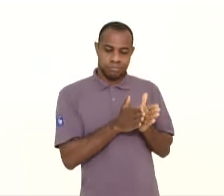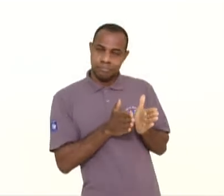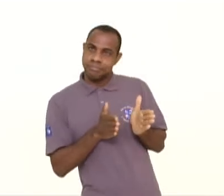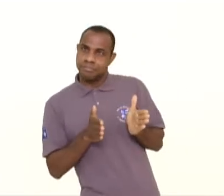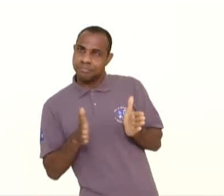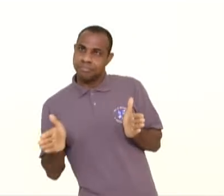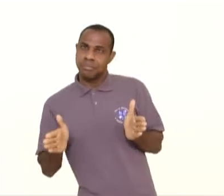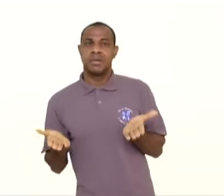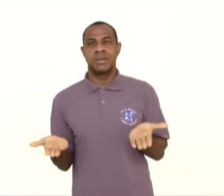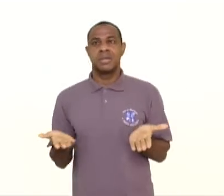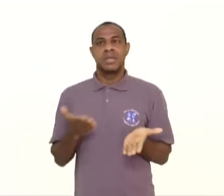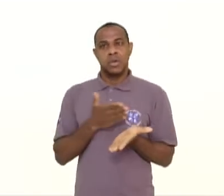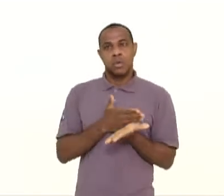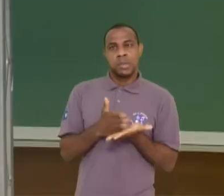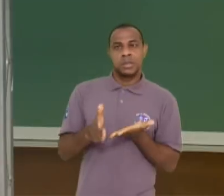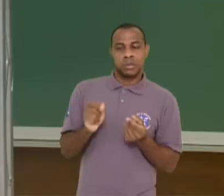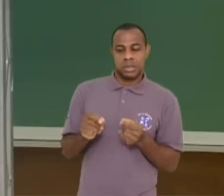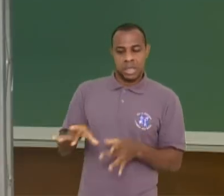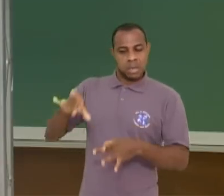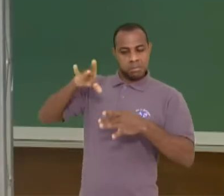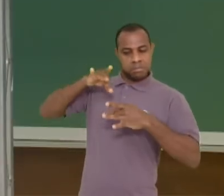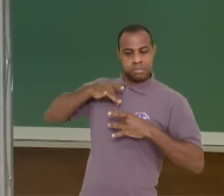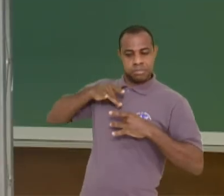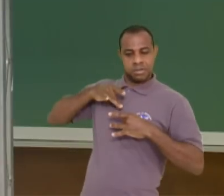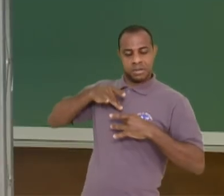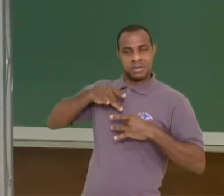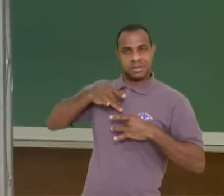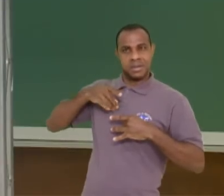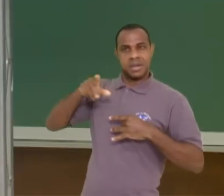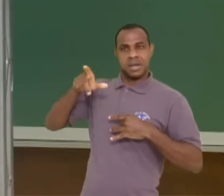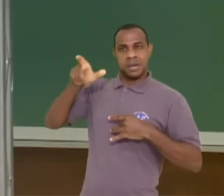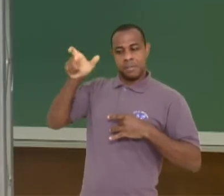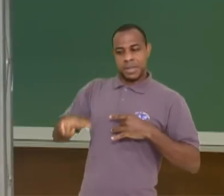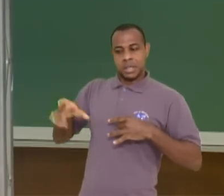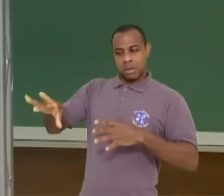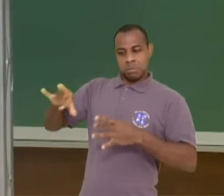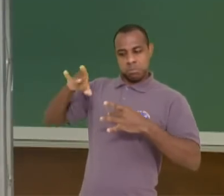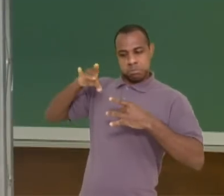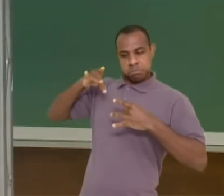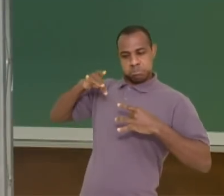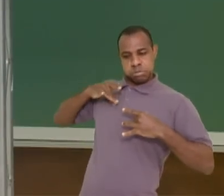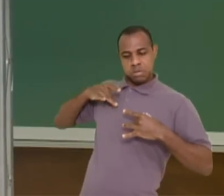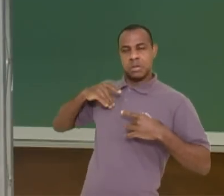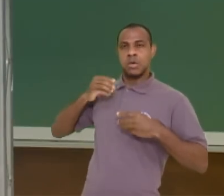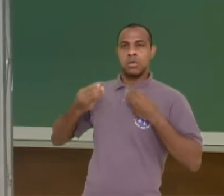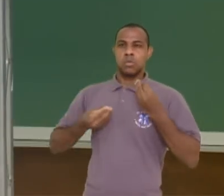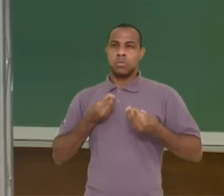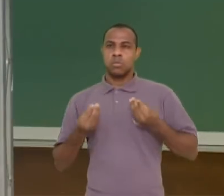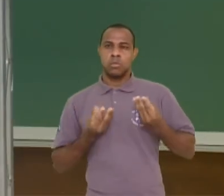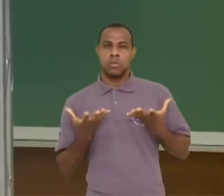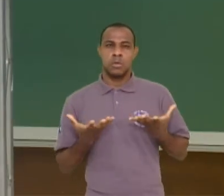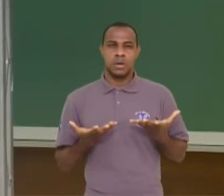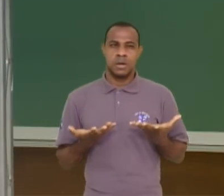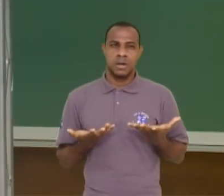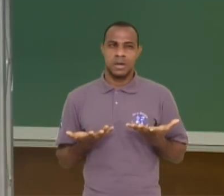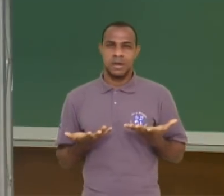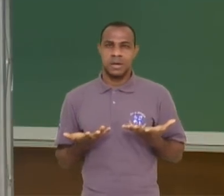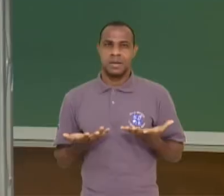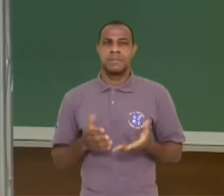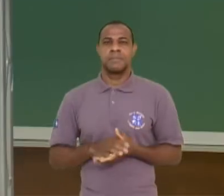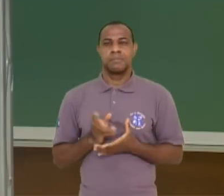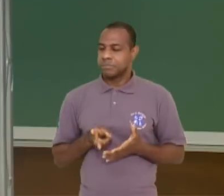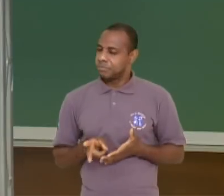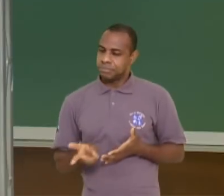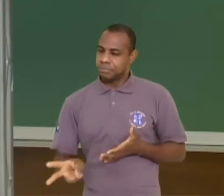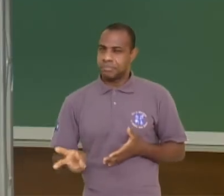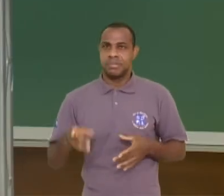percurso, né? Então se ele começou a representar aquele personagem, ele levava esse personagem consigo por toda a vida, né?